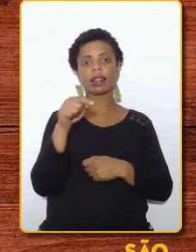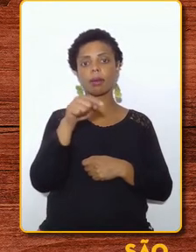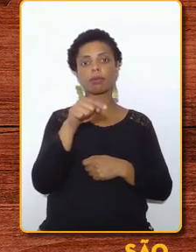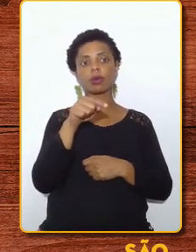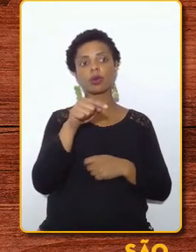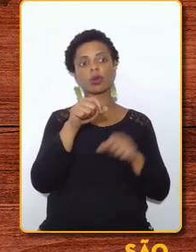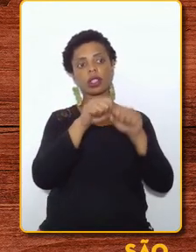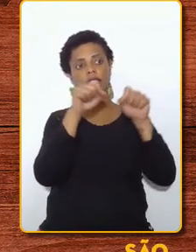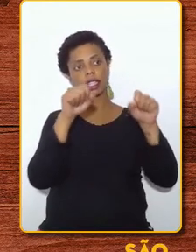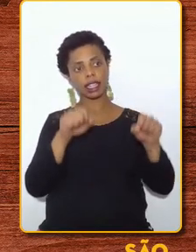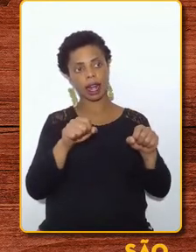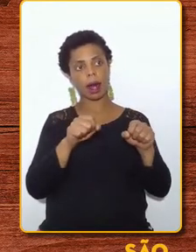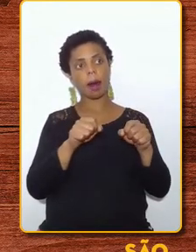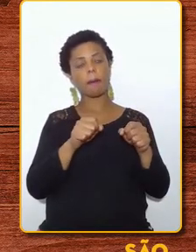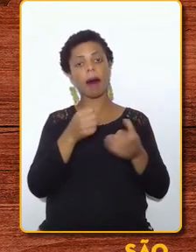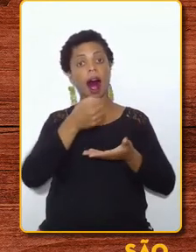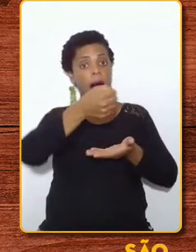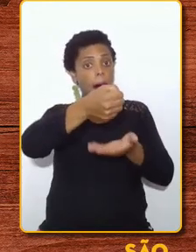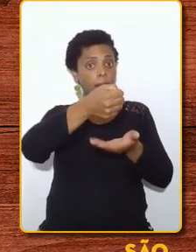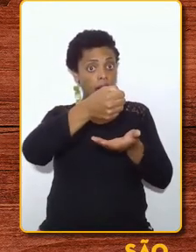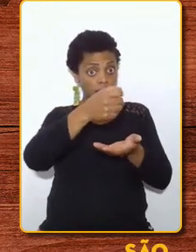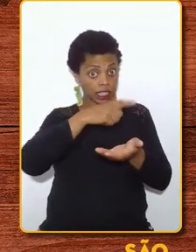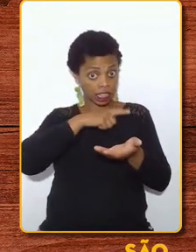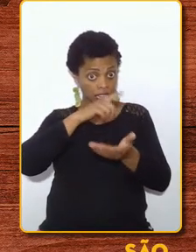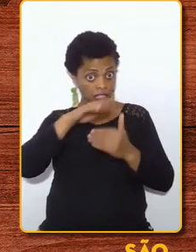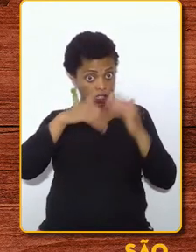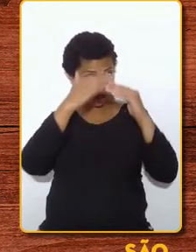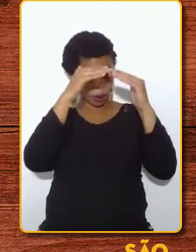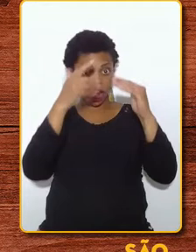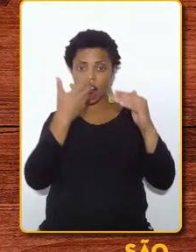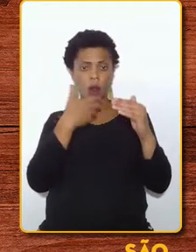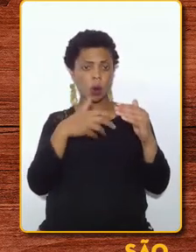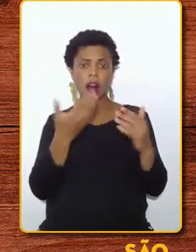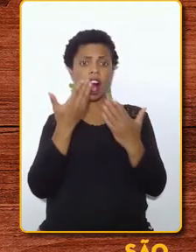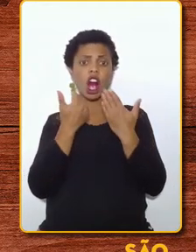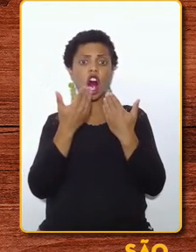desenvolvido que as pessoas comam pele de frango.